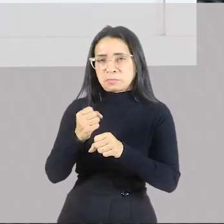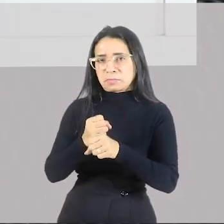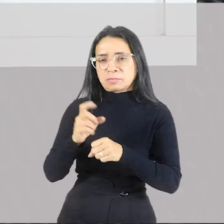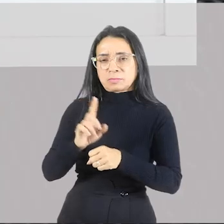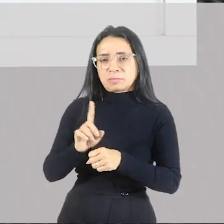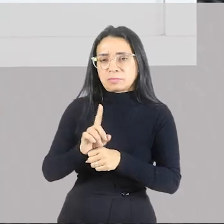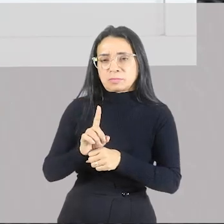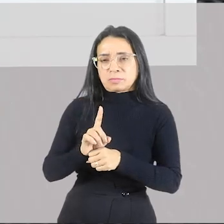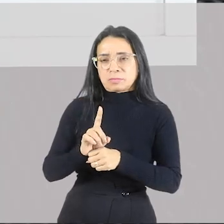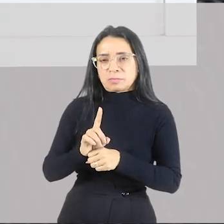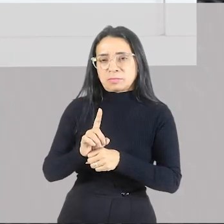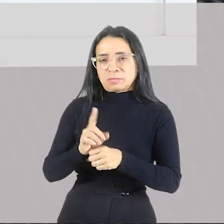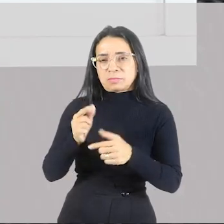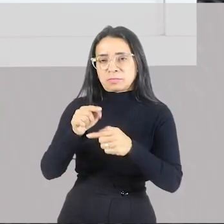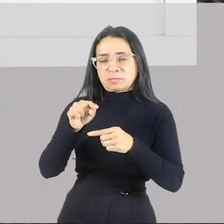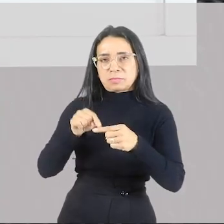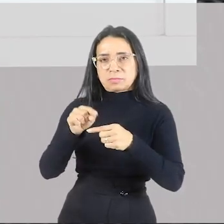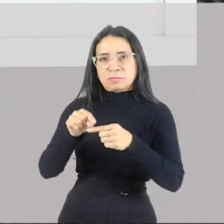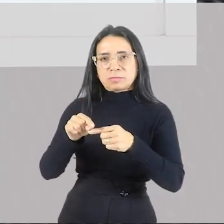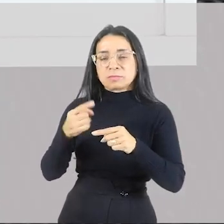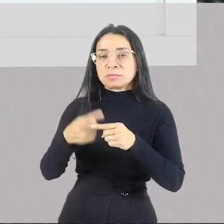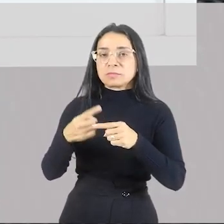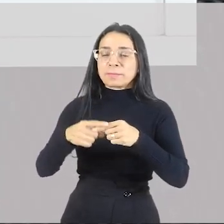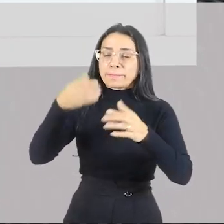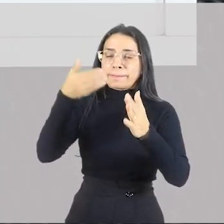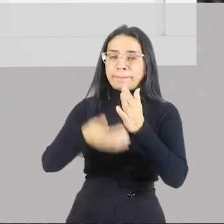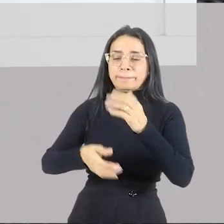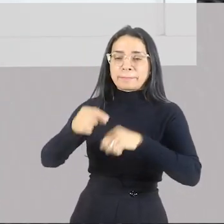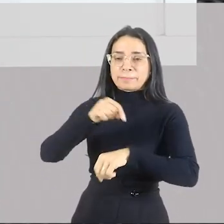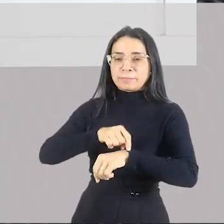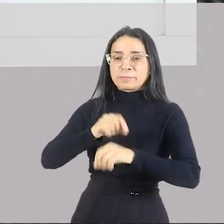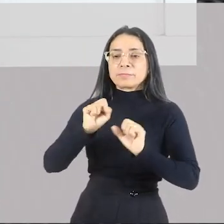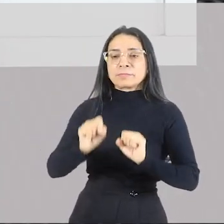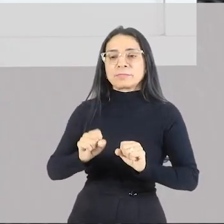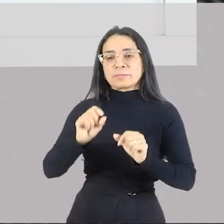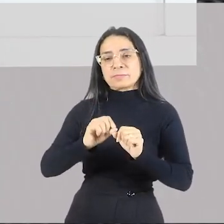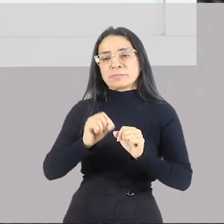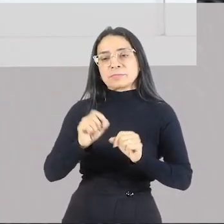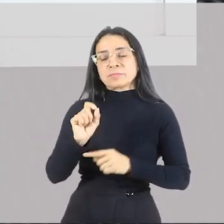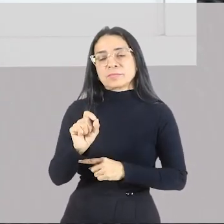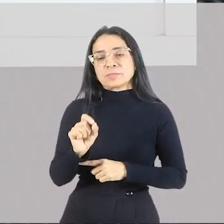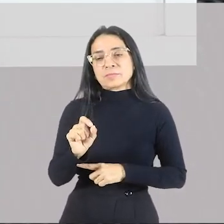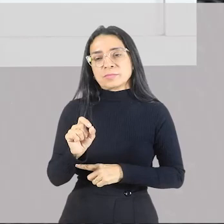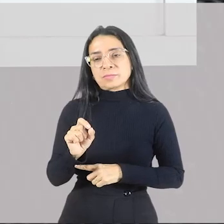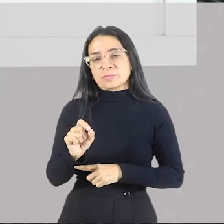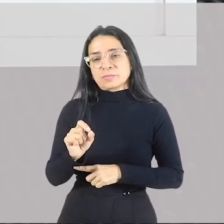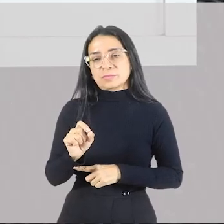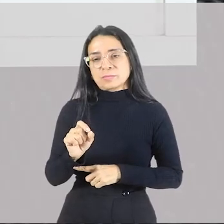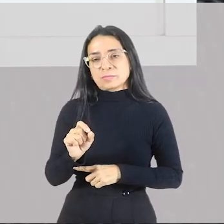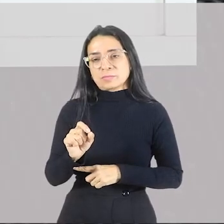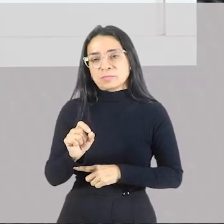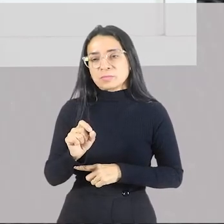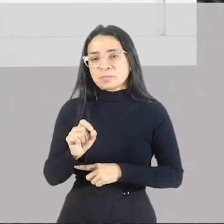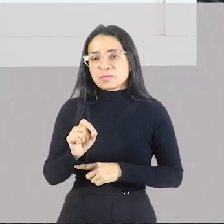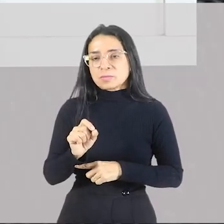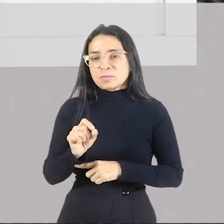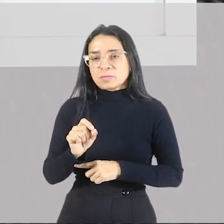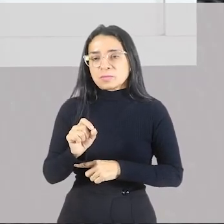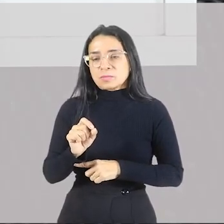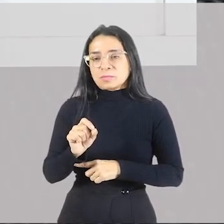para sair dividindo, porque você vai perder muito tempo. Então você pode fazer o seguinte, turma, ó, esse 5 você pode